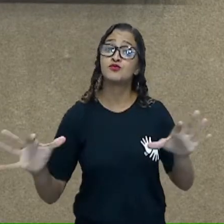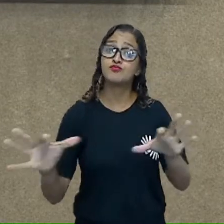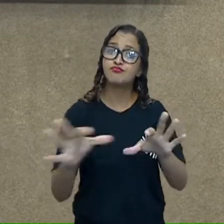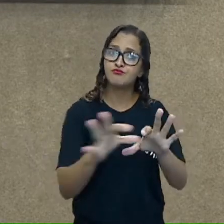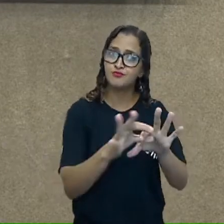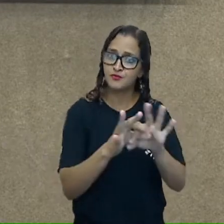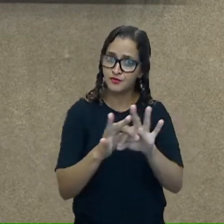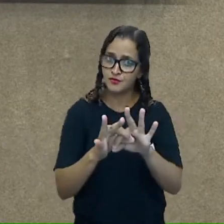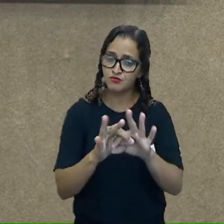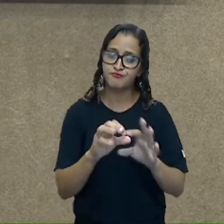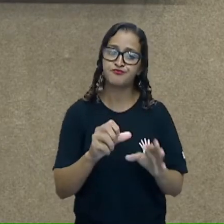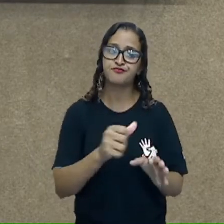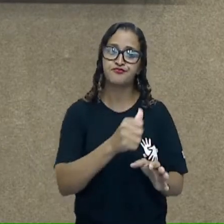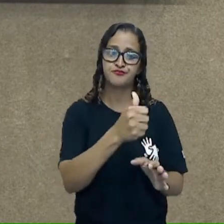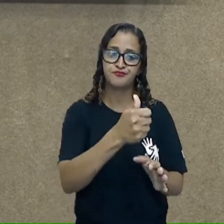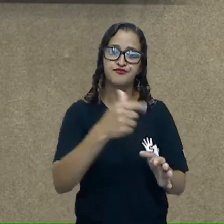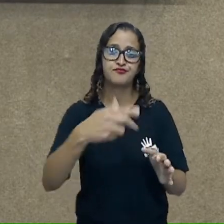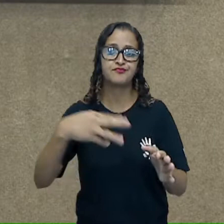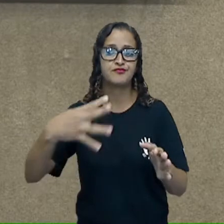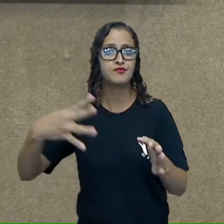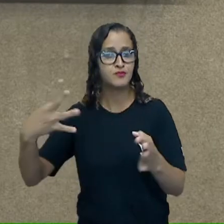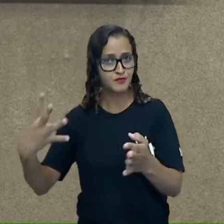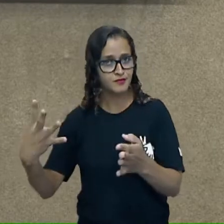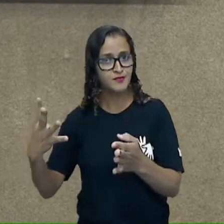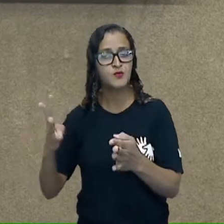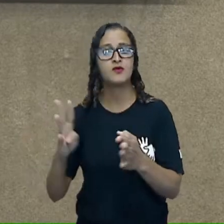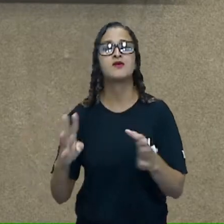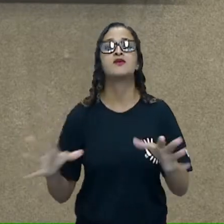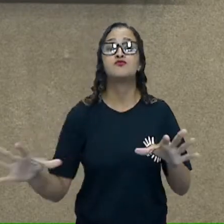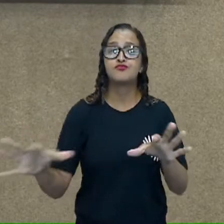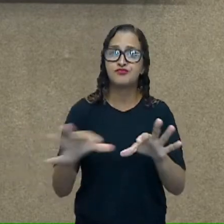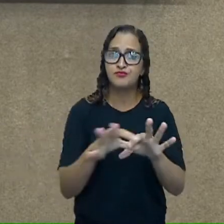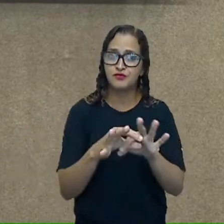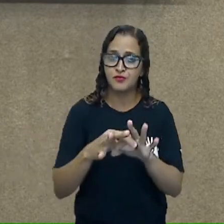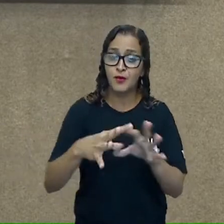os outros números. Lembra dos algarismos? Vamos lá?